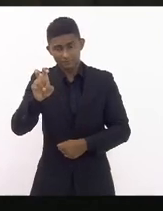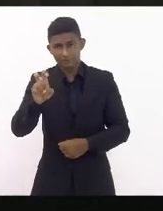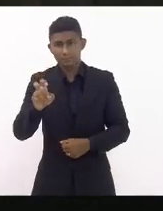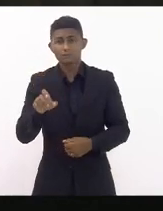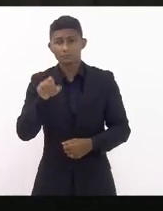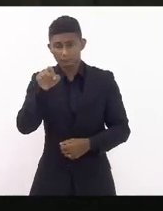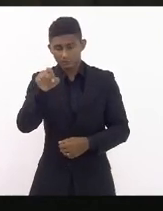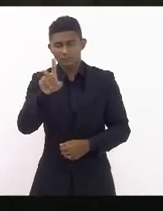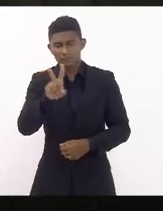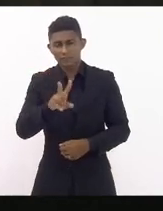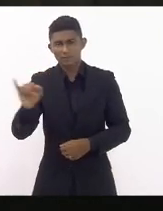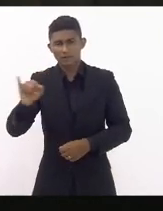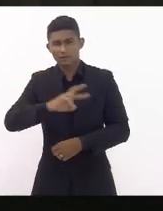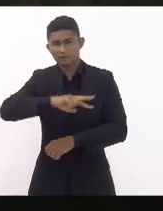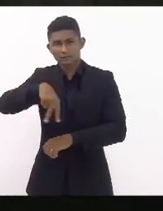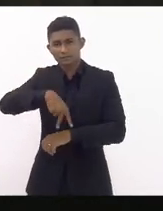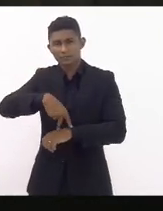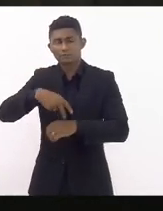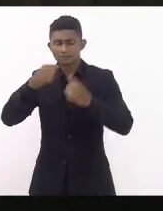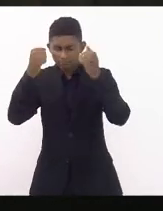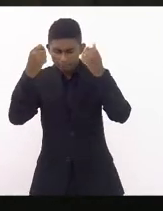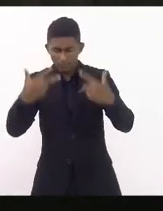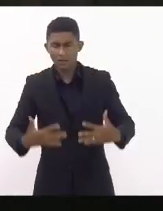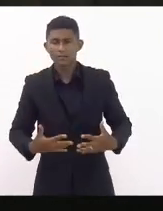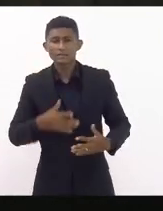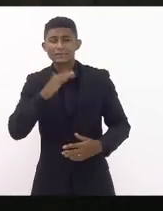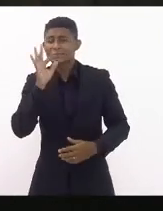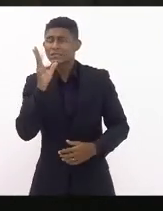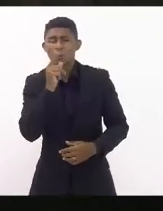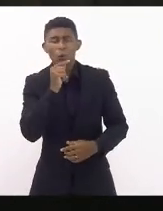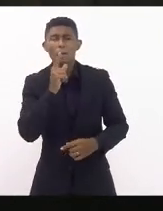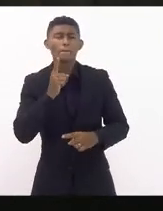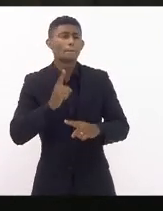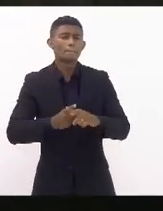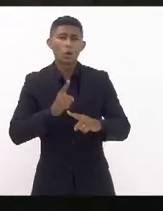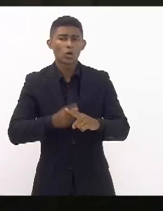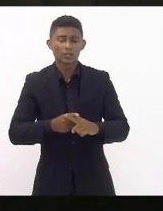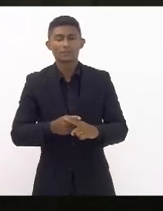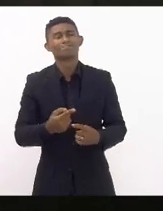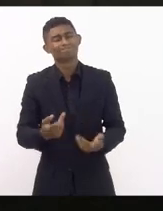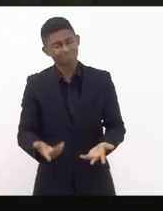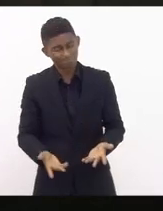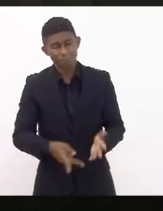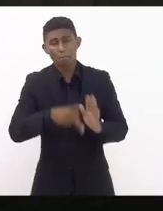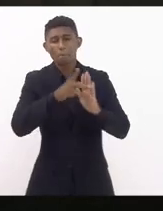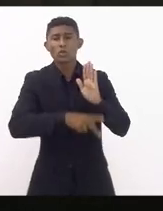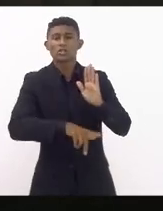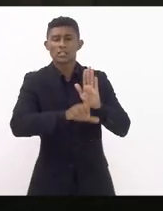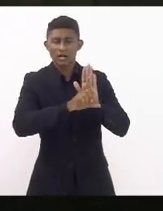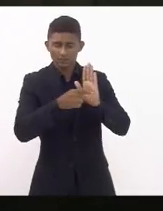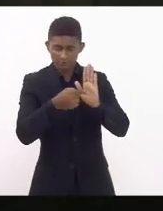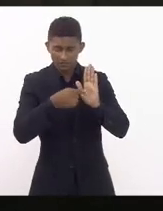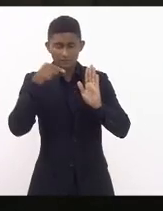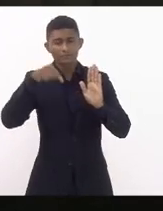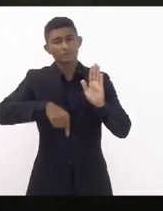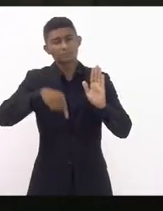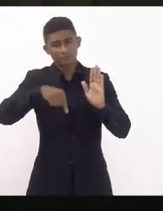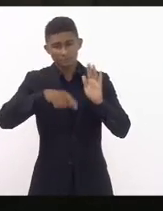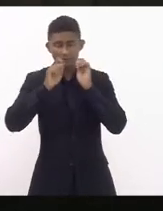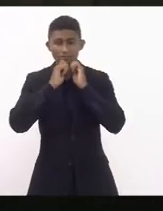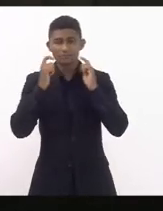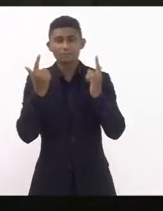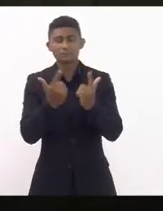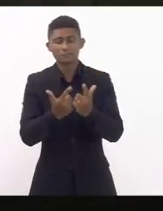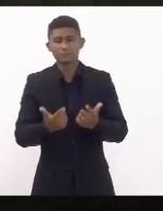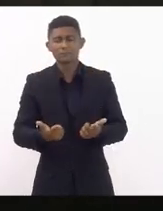falar por que que demorou tanto para esse projeto tramitar aqui dentro da casa, se